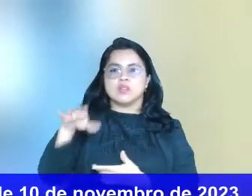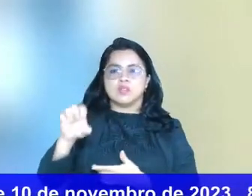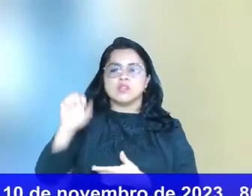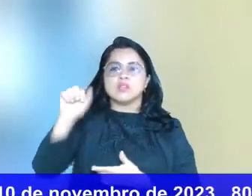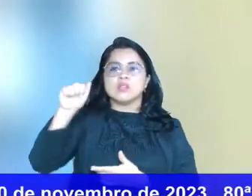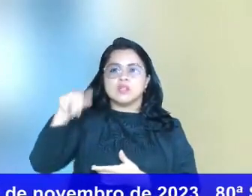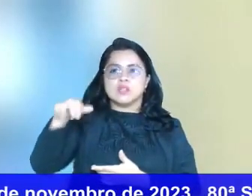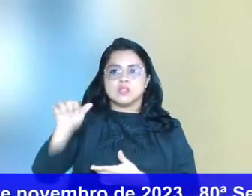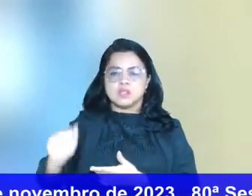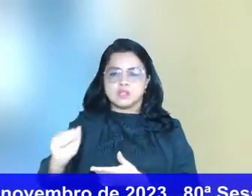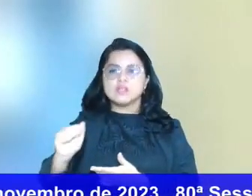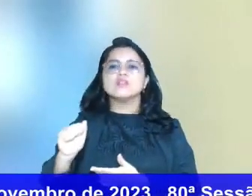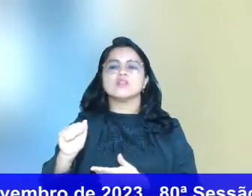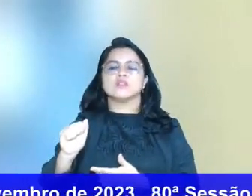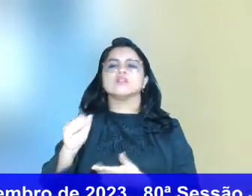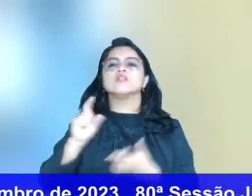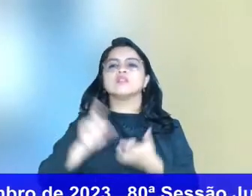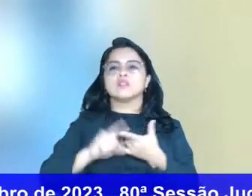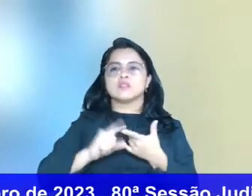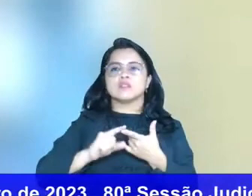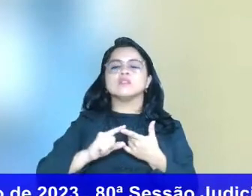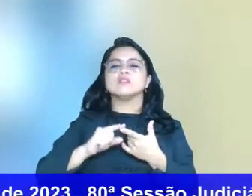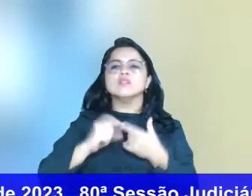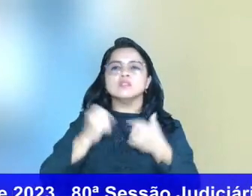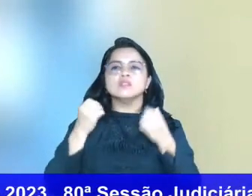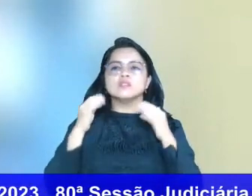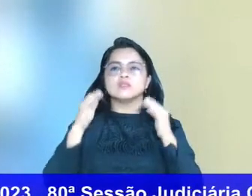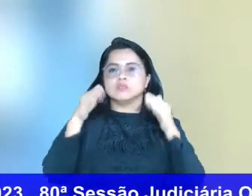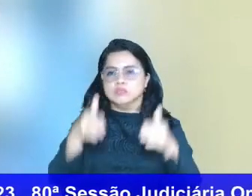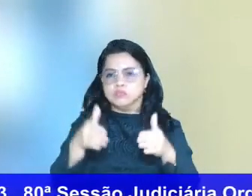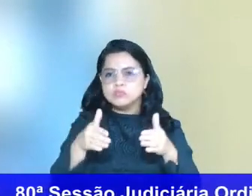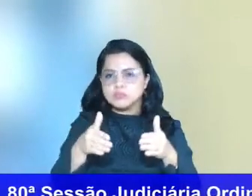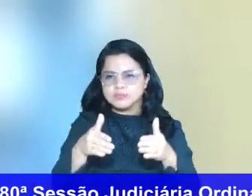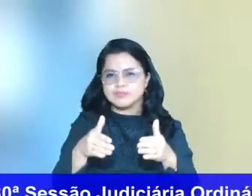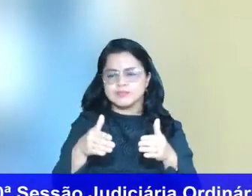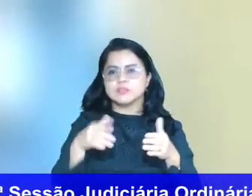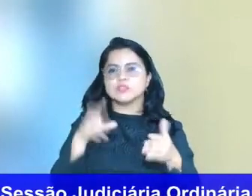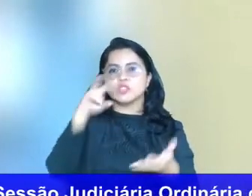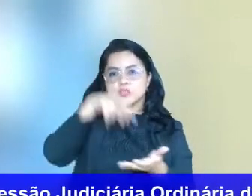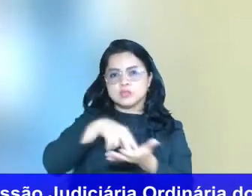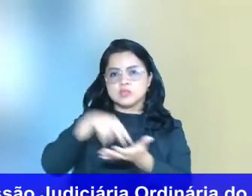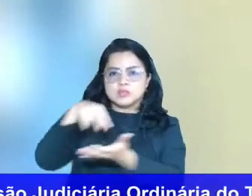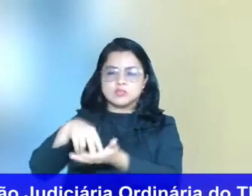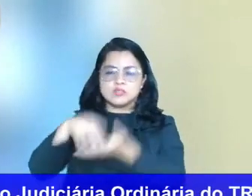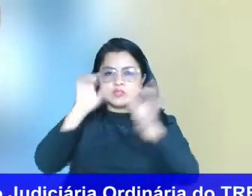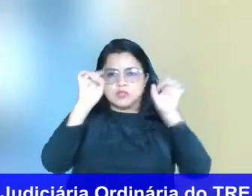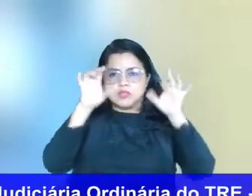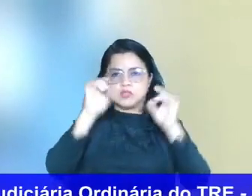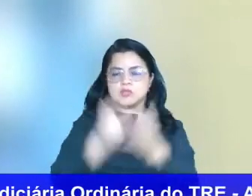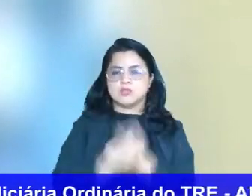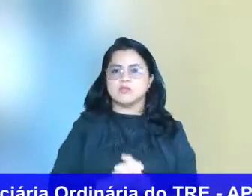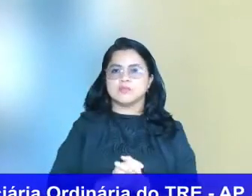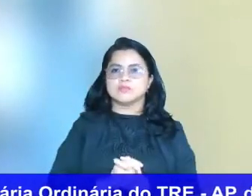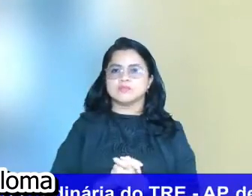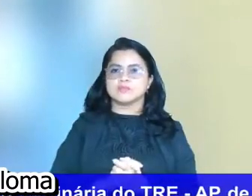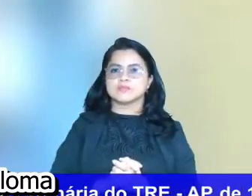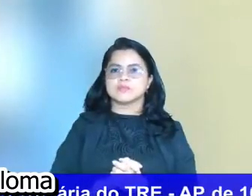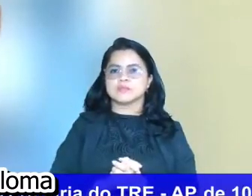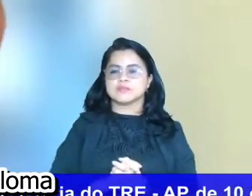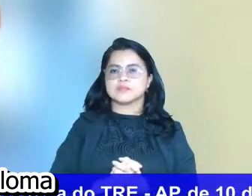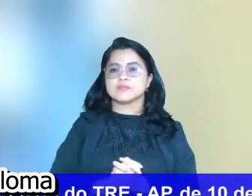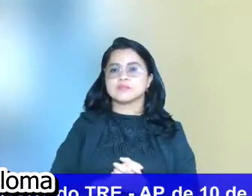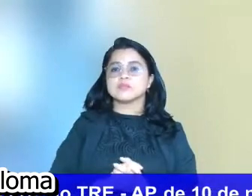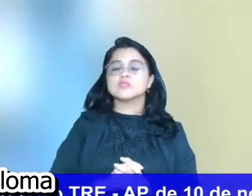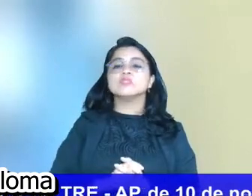Ana Zilda da Silva Nascimento. Isso em relação à representação especial. E